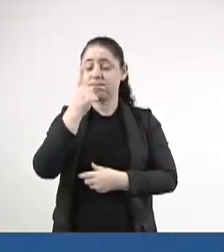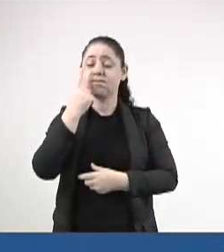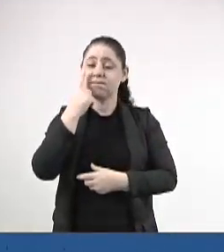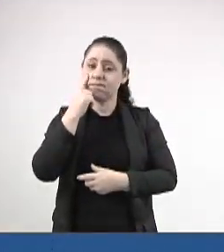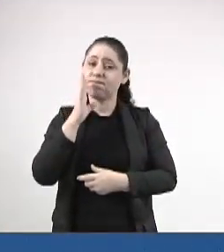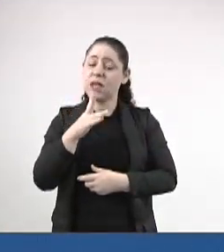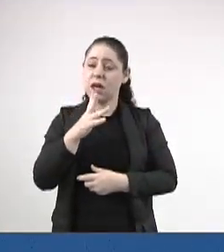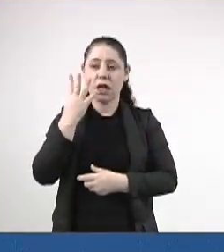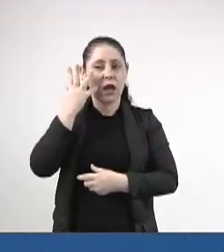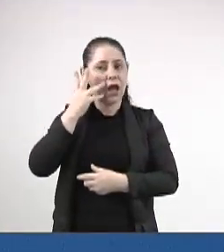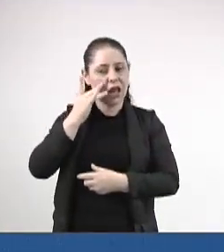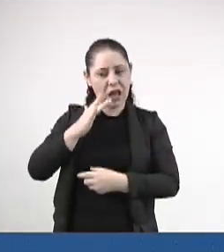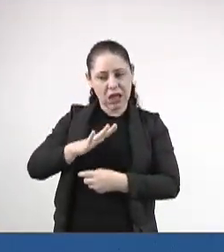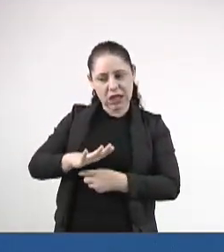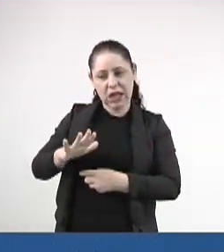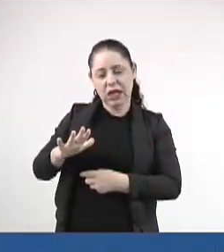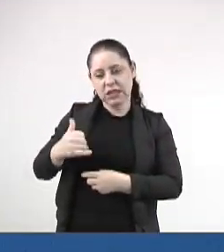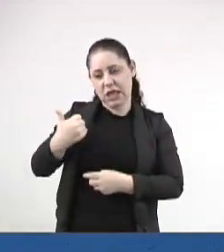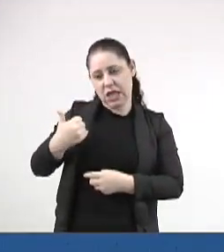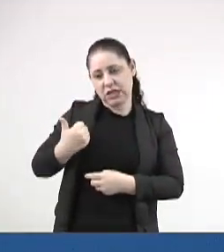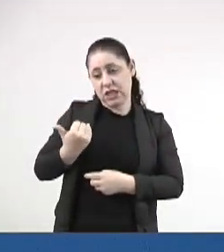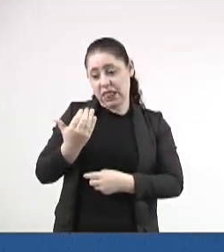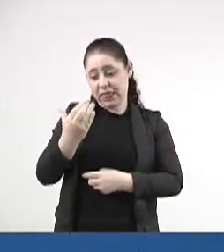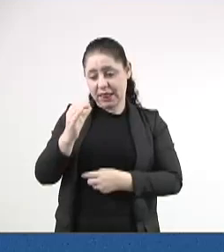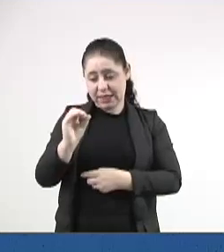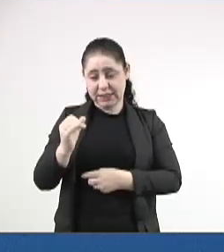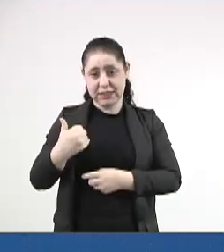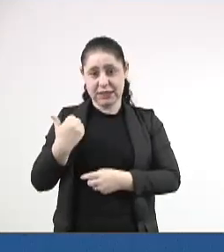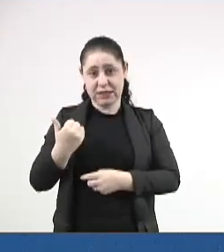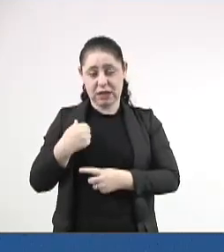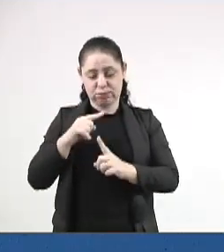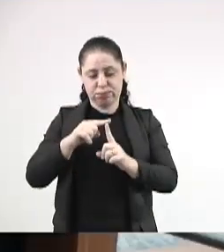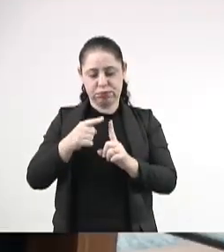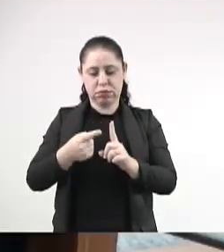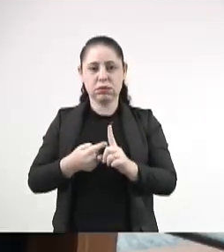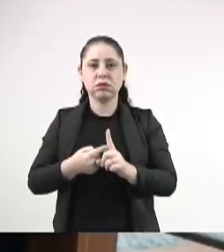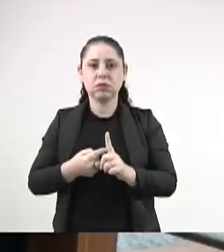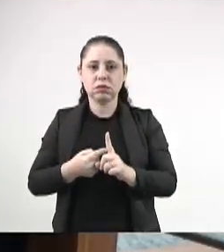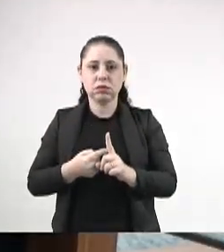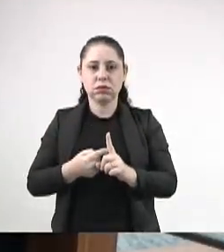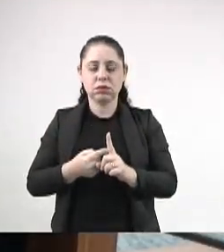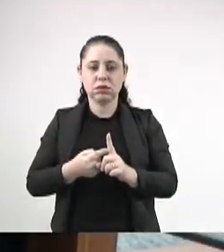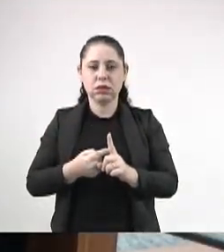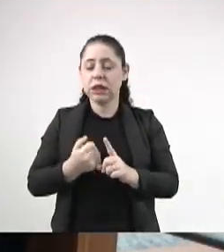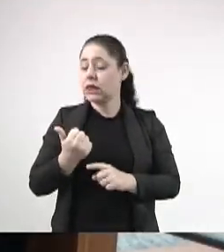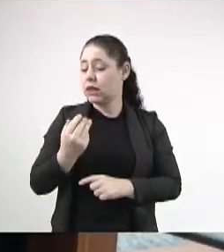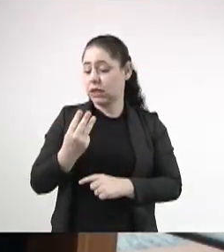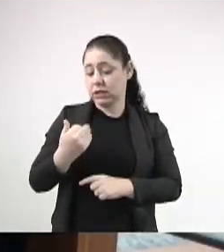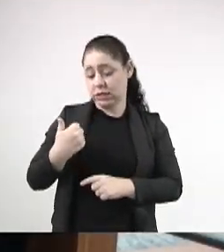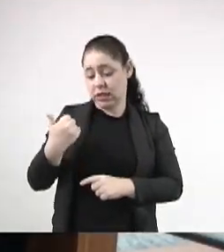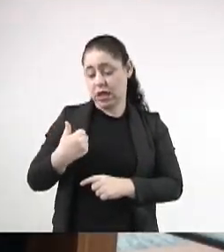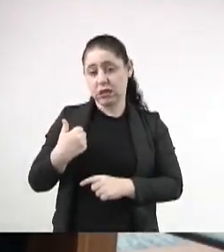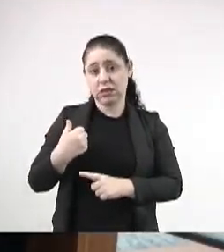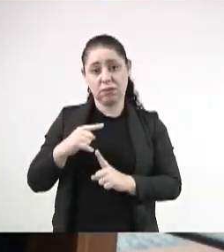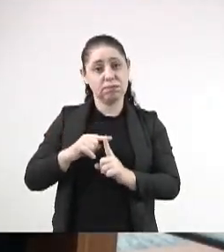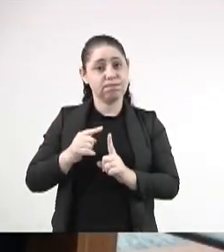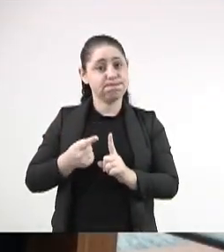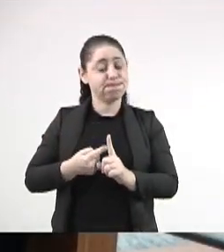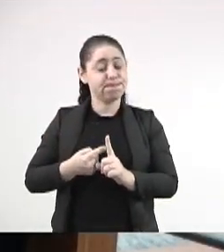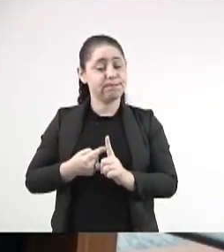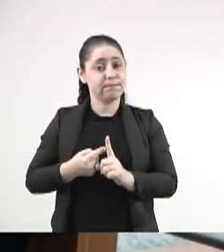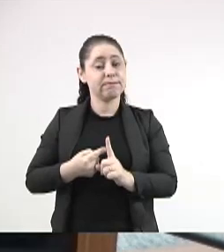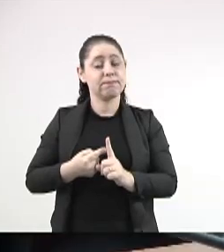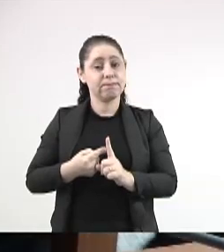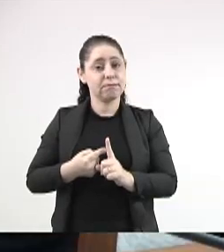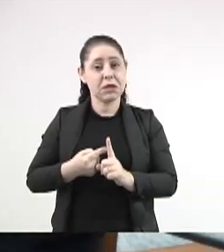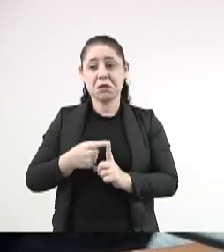vimos crianças de 10 anos de idade grávidas, com 13 anos de idade grávidas,